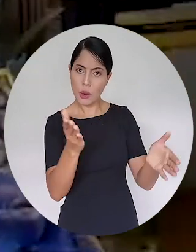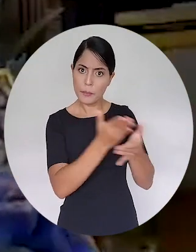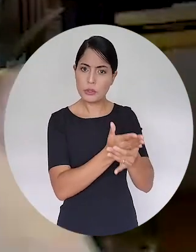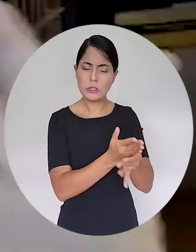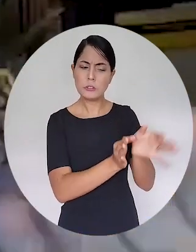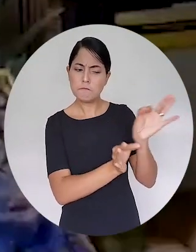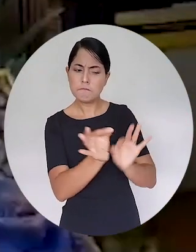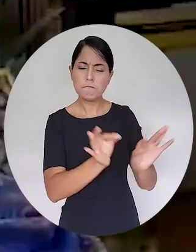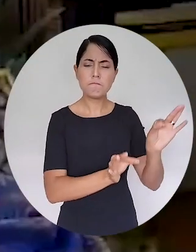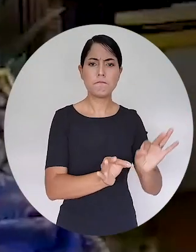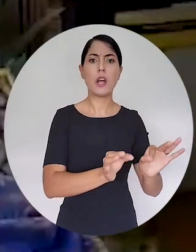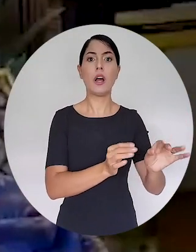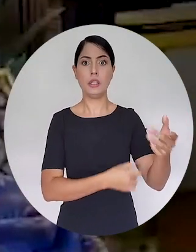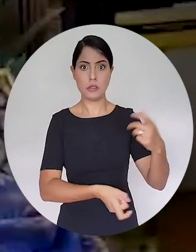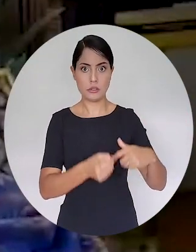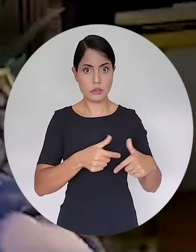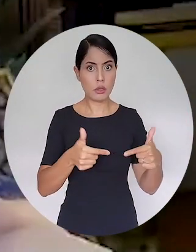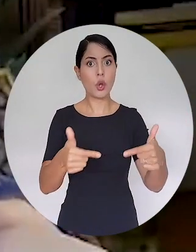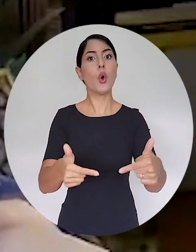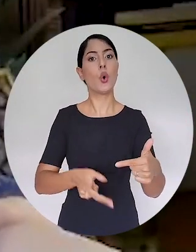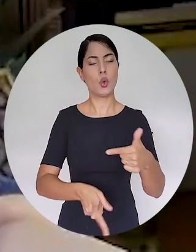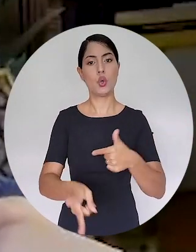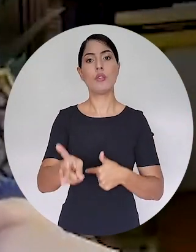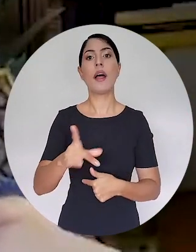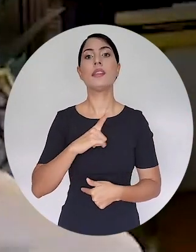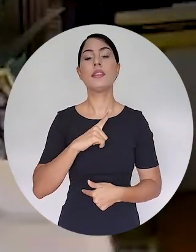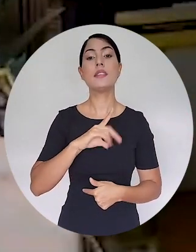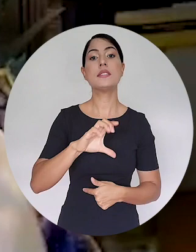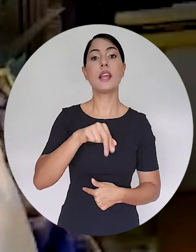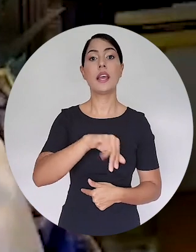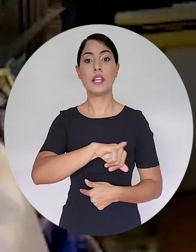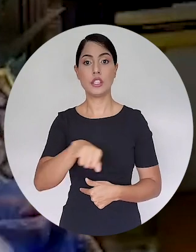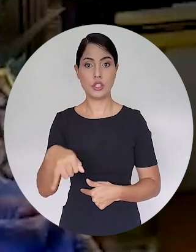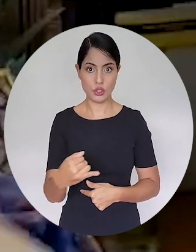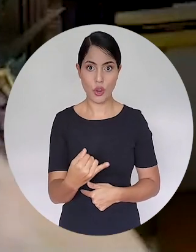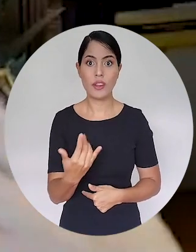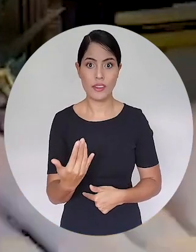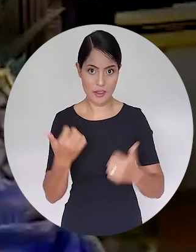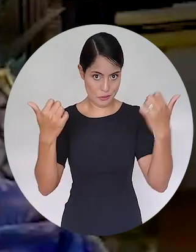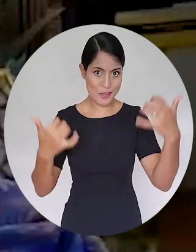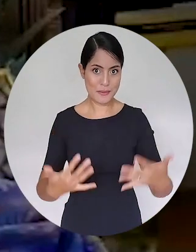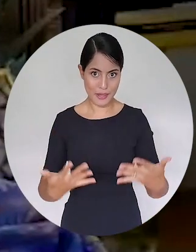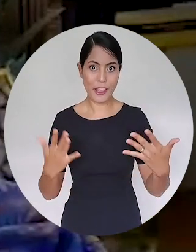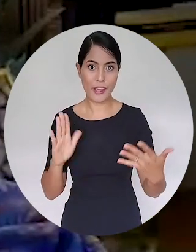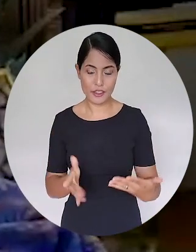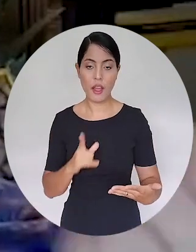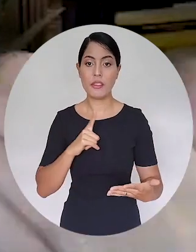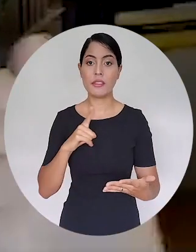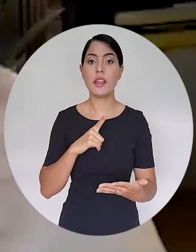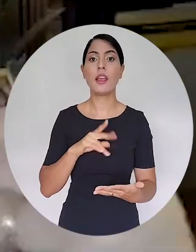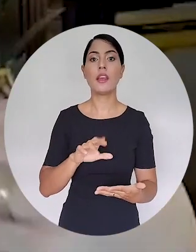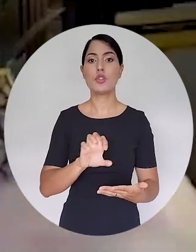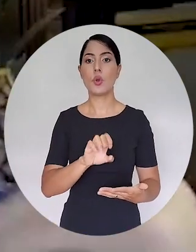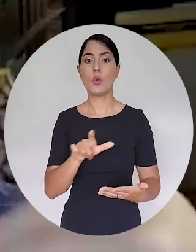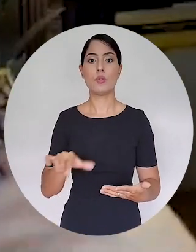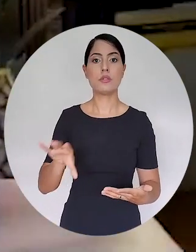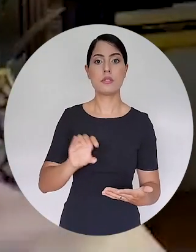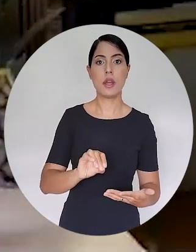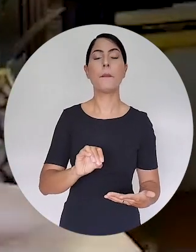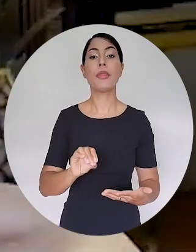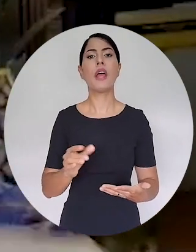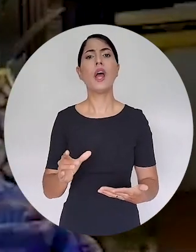então, editou essa recomendação, número 71 de 2020, como eu falei. Vários tribunais de justiça já tinham, desde